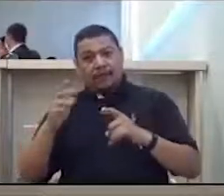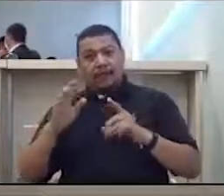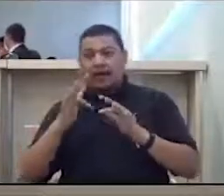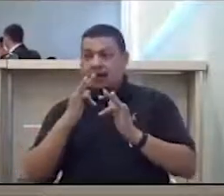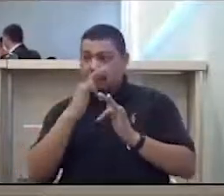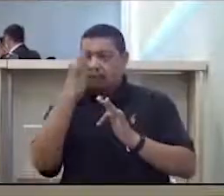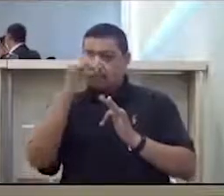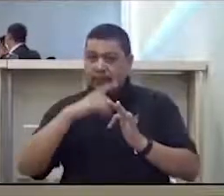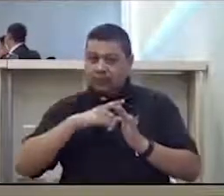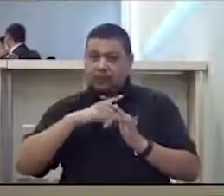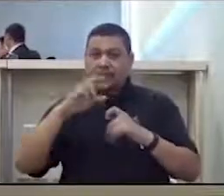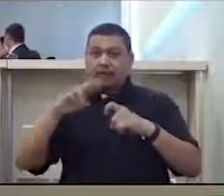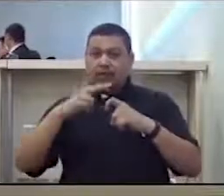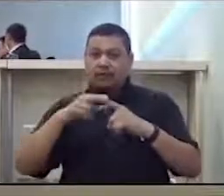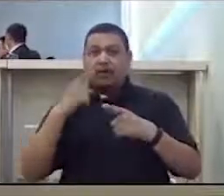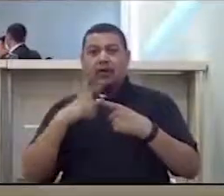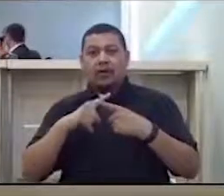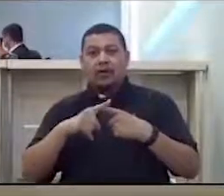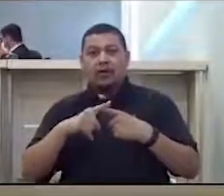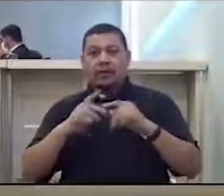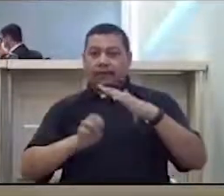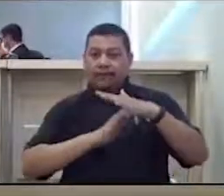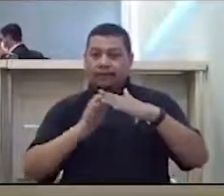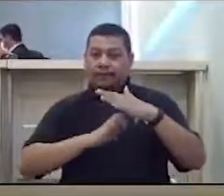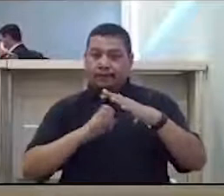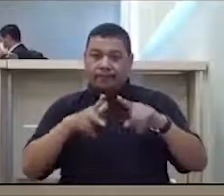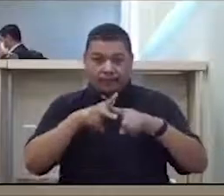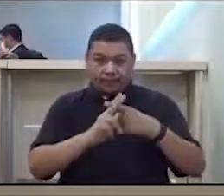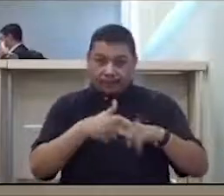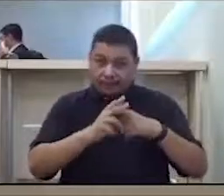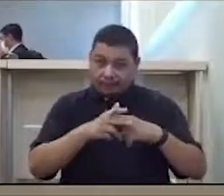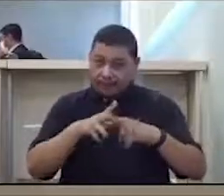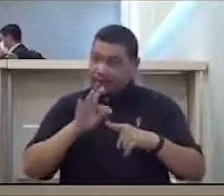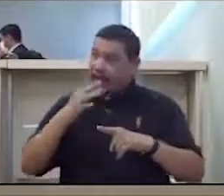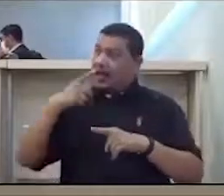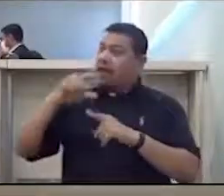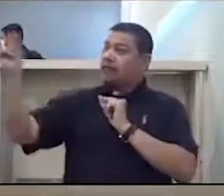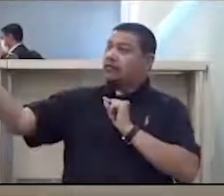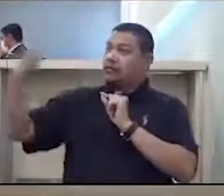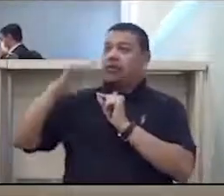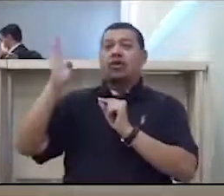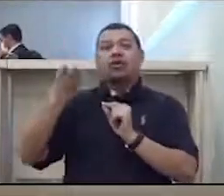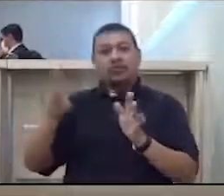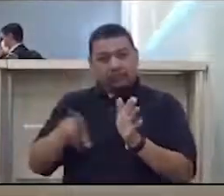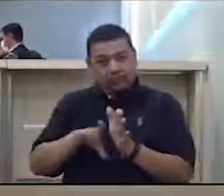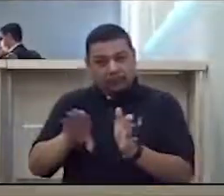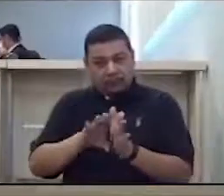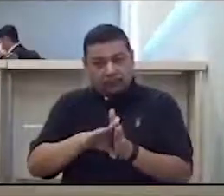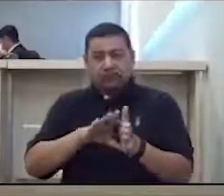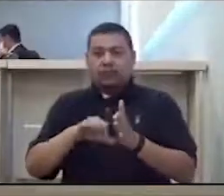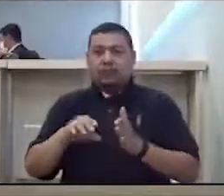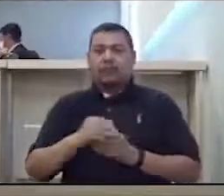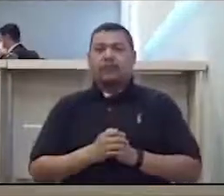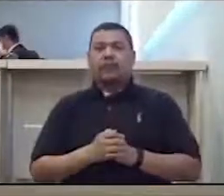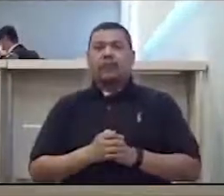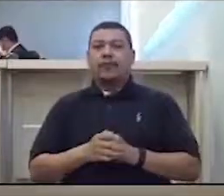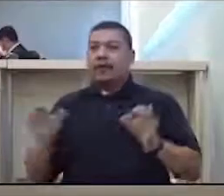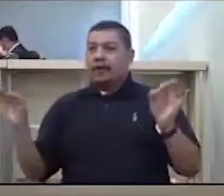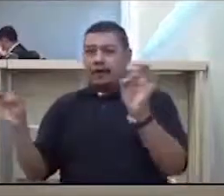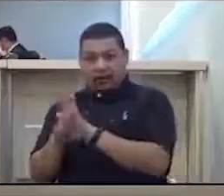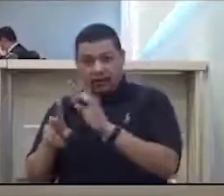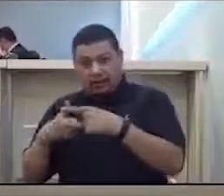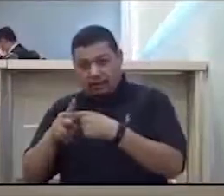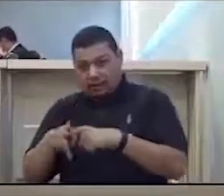a empresa que faz a manutenção é de fora, que ganhou a licitação, já está em Cacoal, terminou de concluir a manutenção